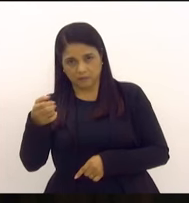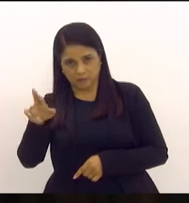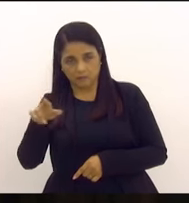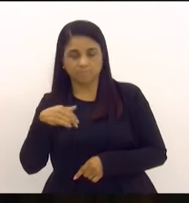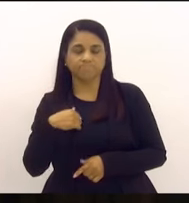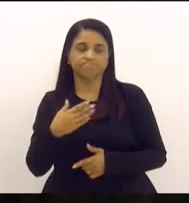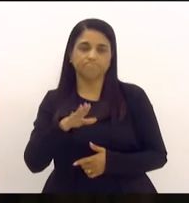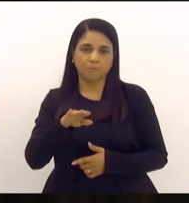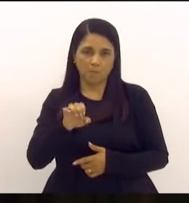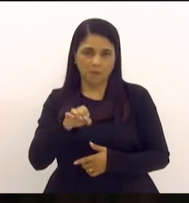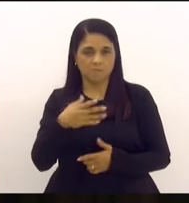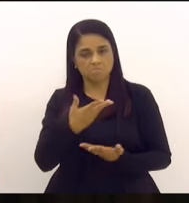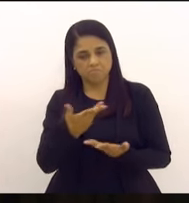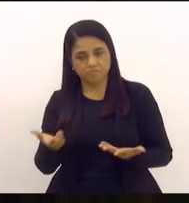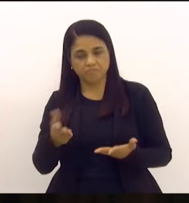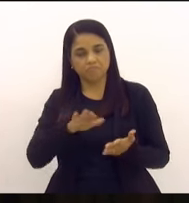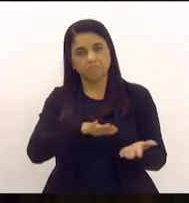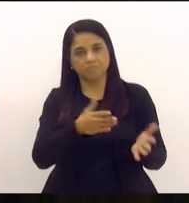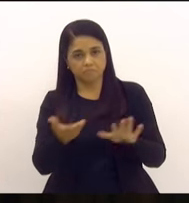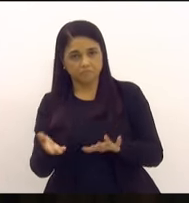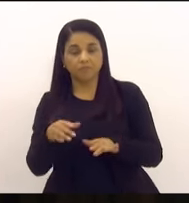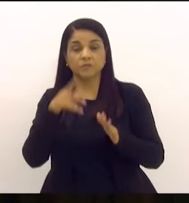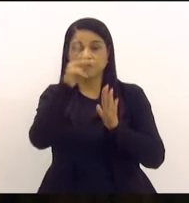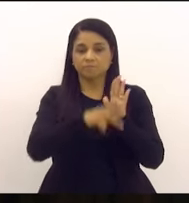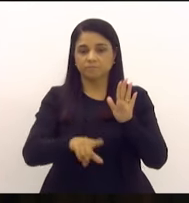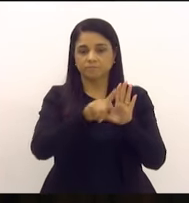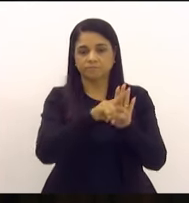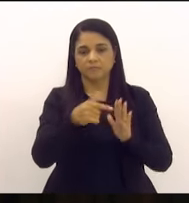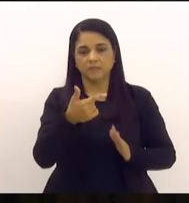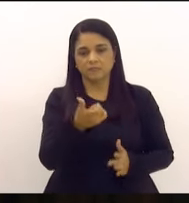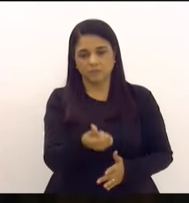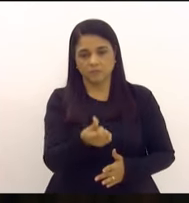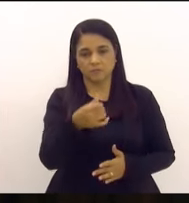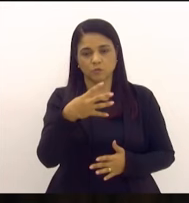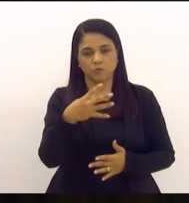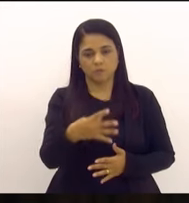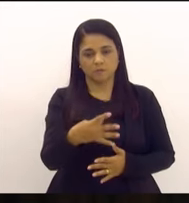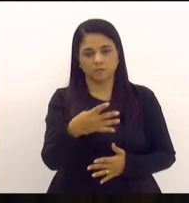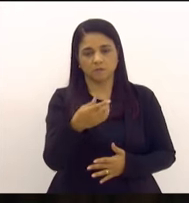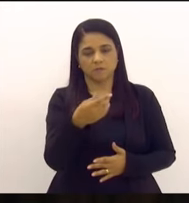Anuncio, em segunda discussão, projeto de lei número